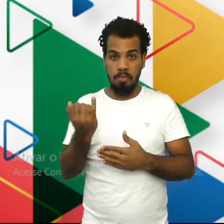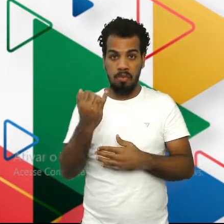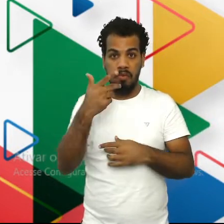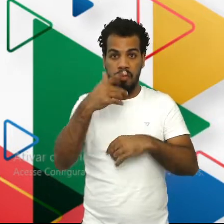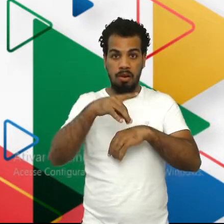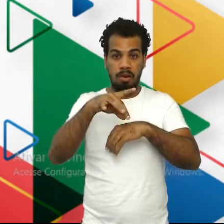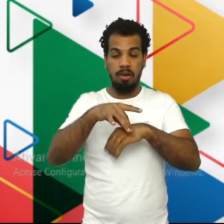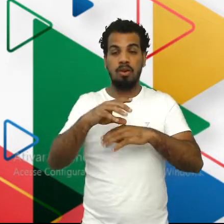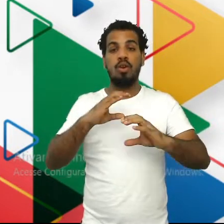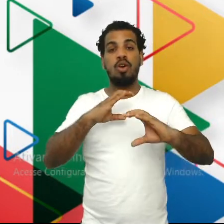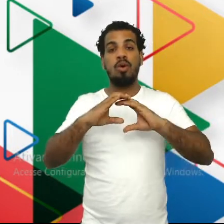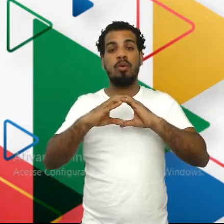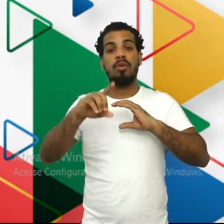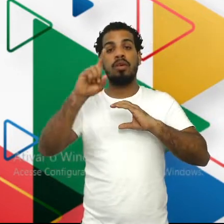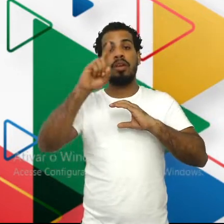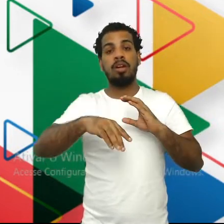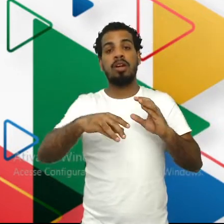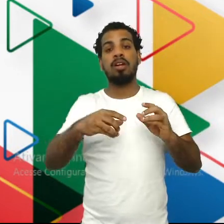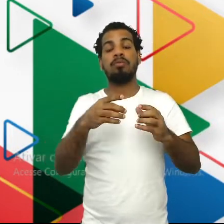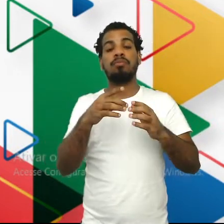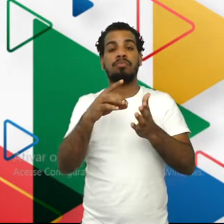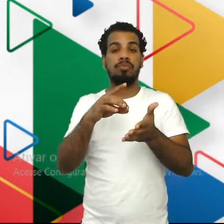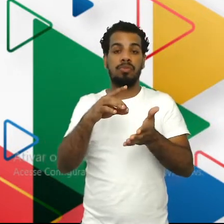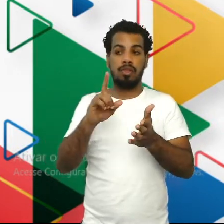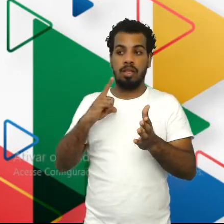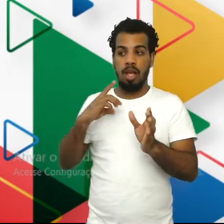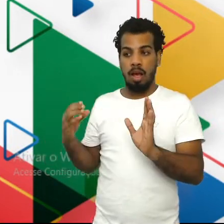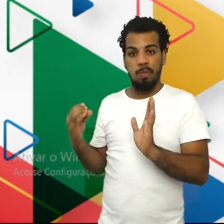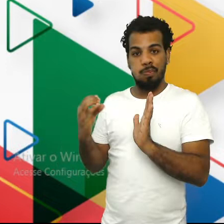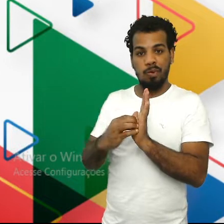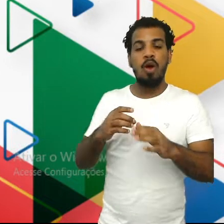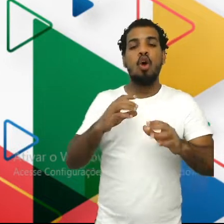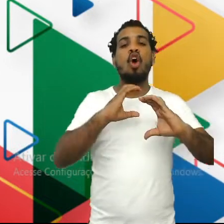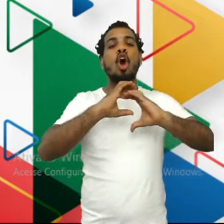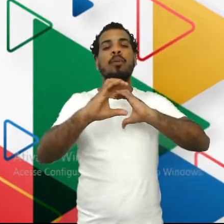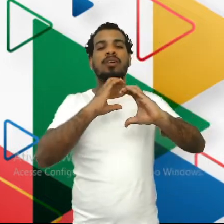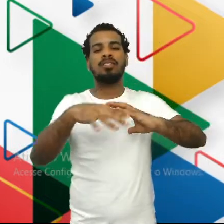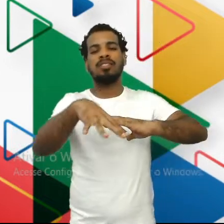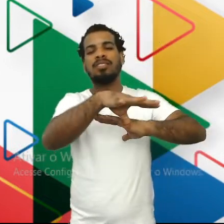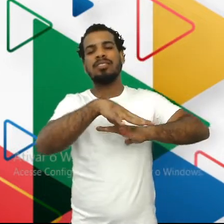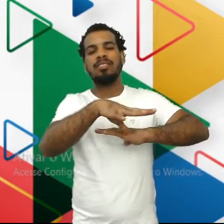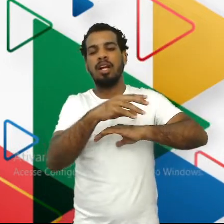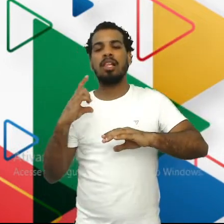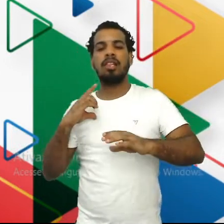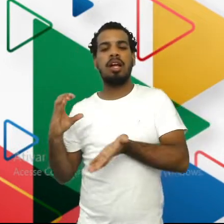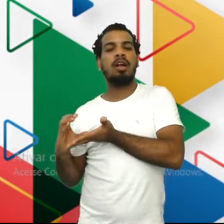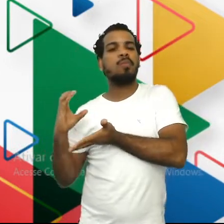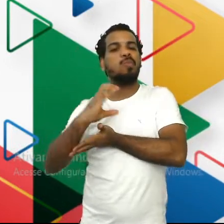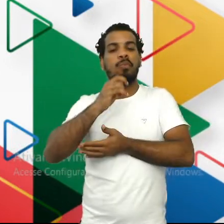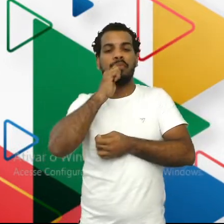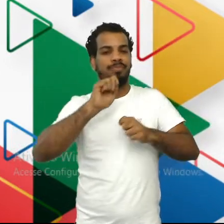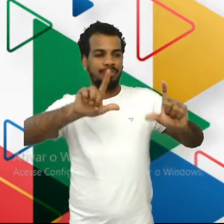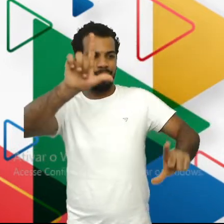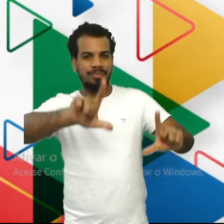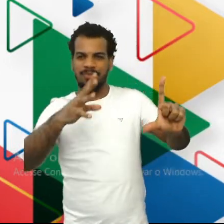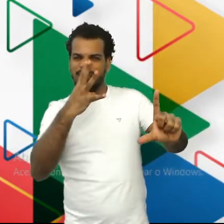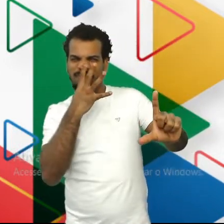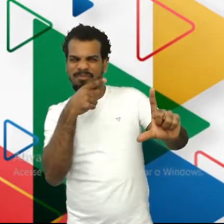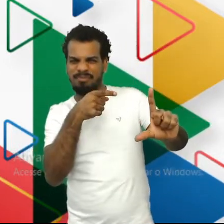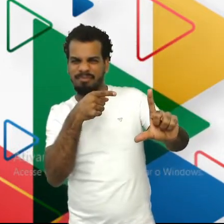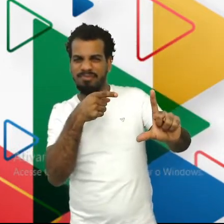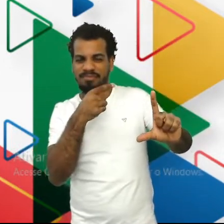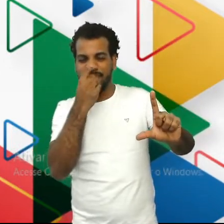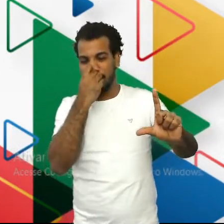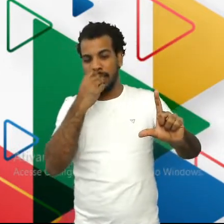meios de comunicação eles são patrocinados, eles são financiados. Ou seja, aquele programa de televisão que você assiste,